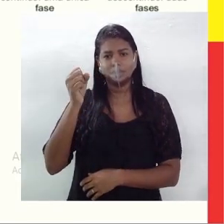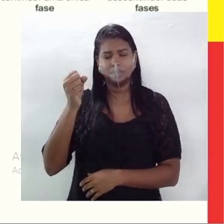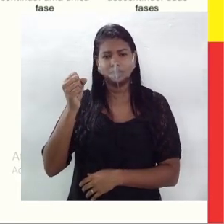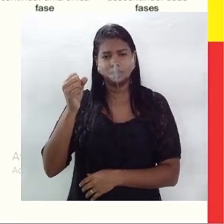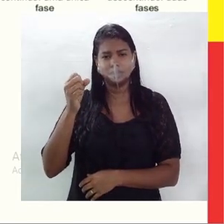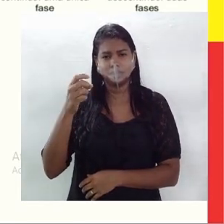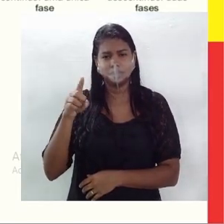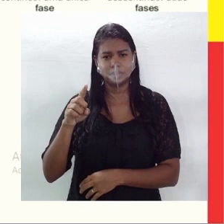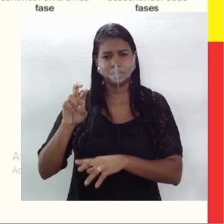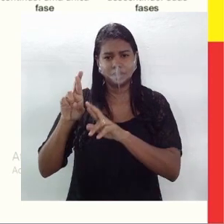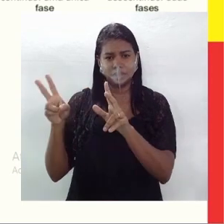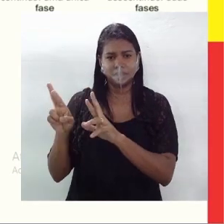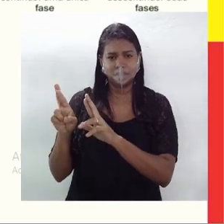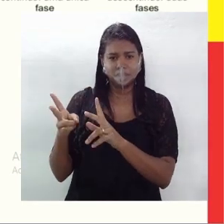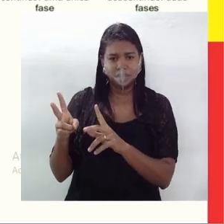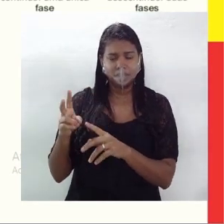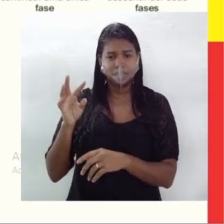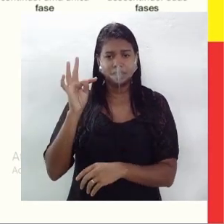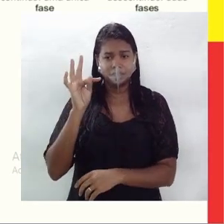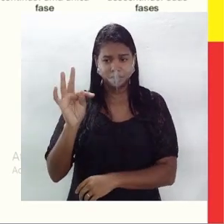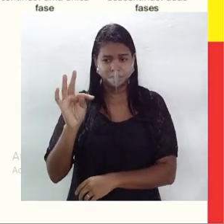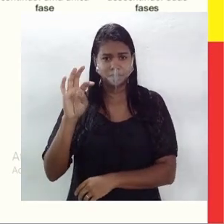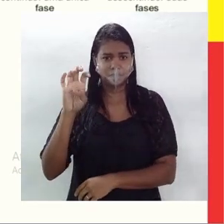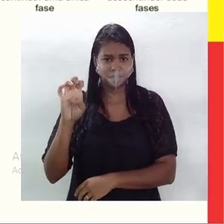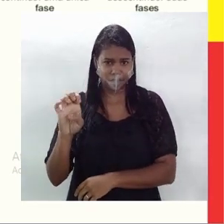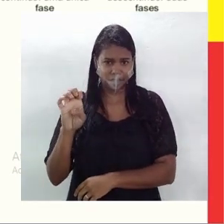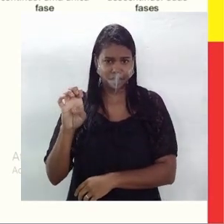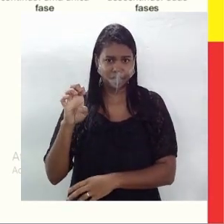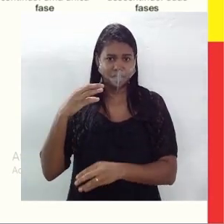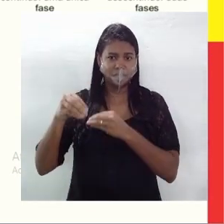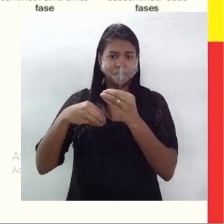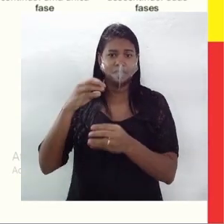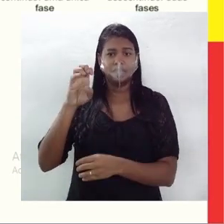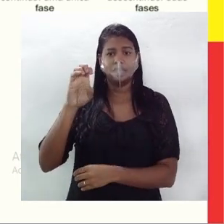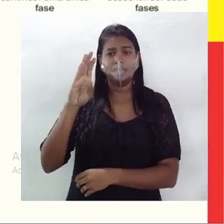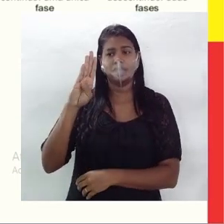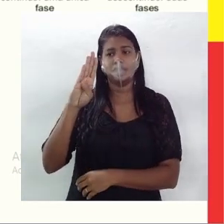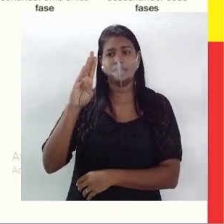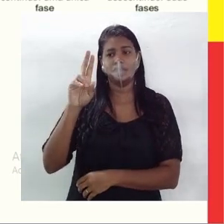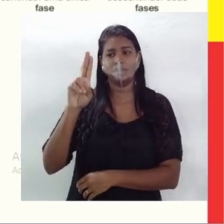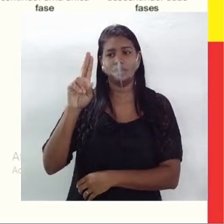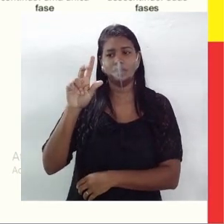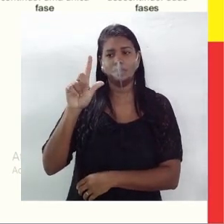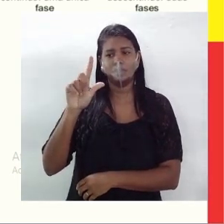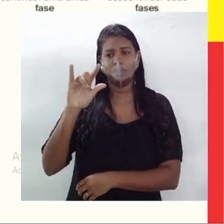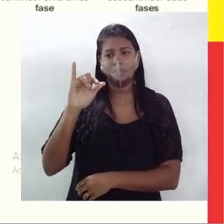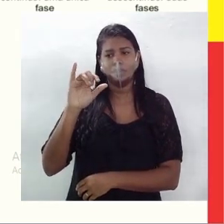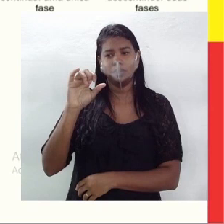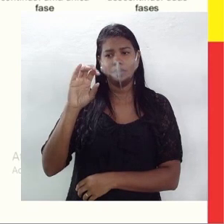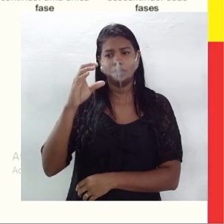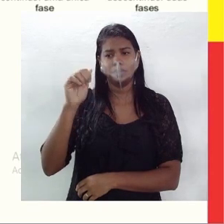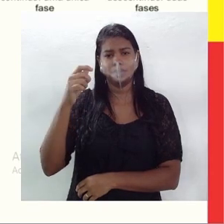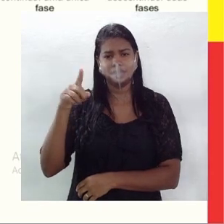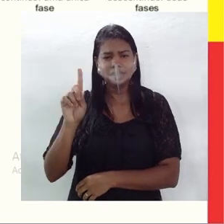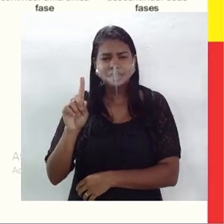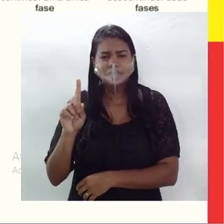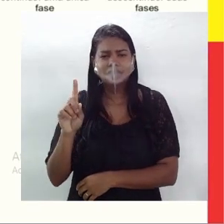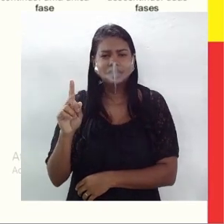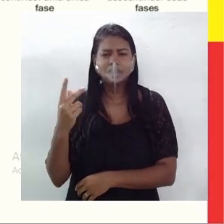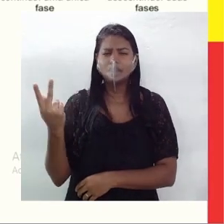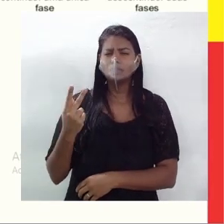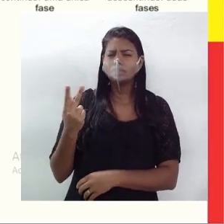tem um TE, que é a temperatura de ebulição. Aí você, poxa, temperatura de fusão, temperatura de